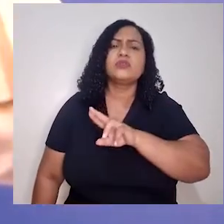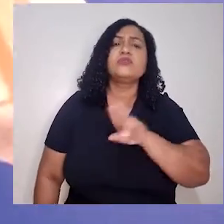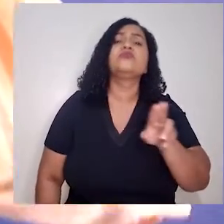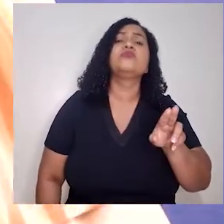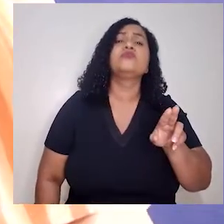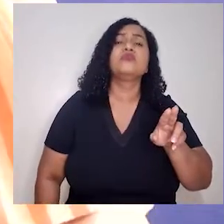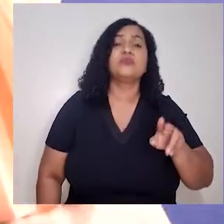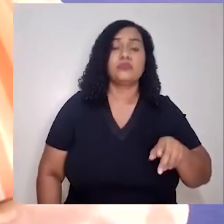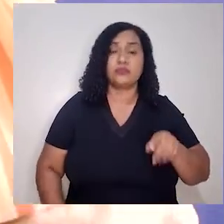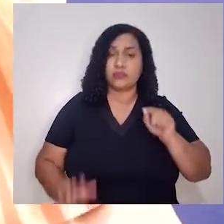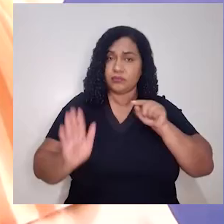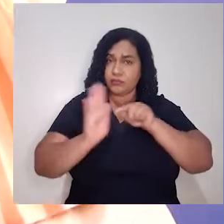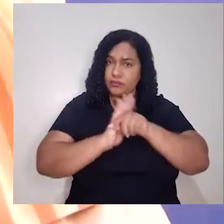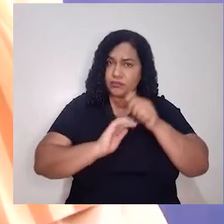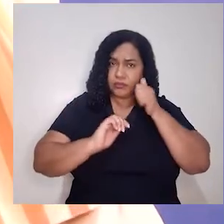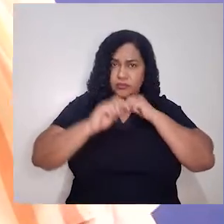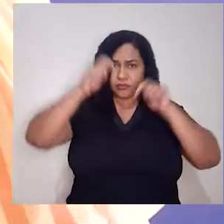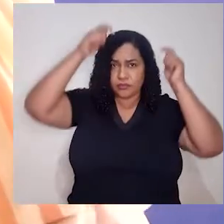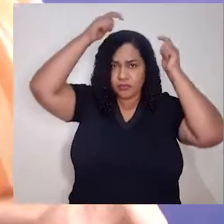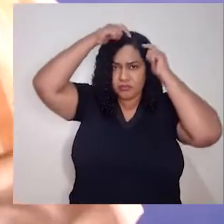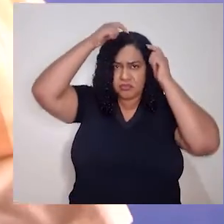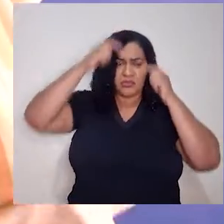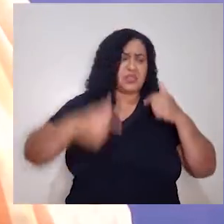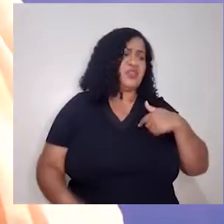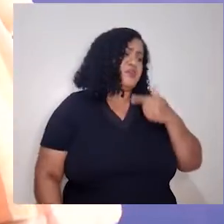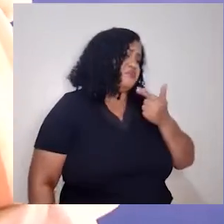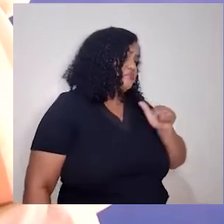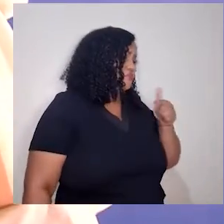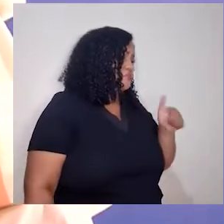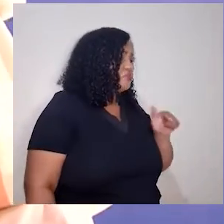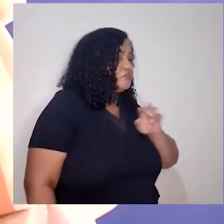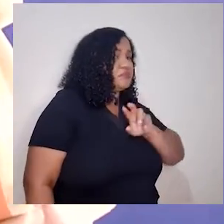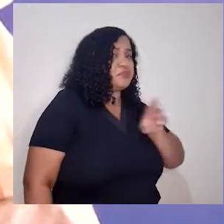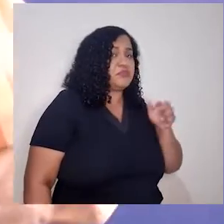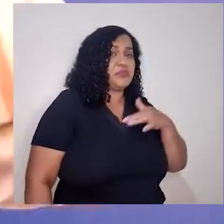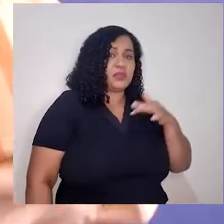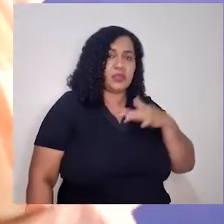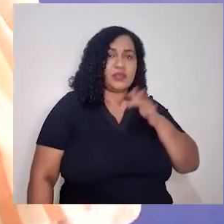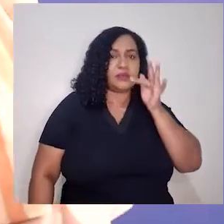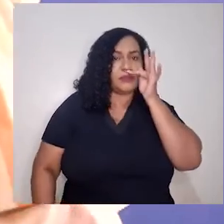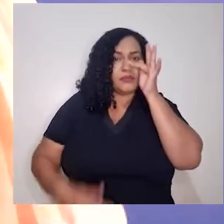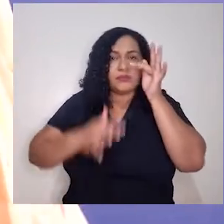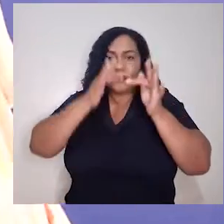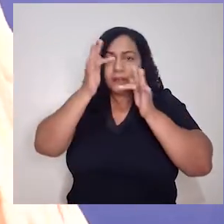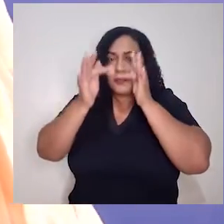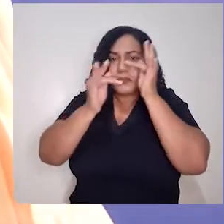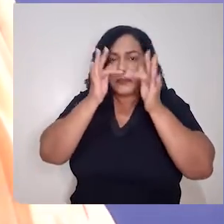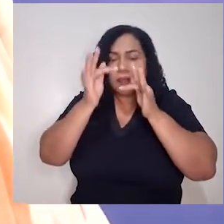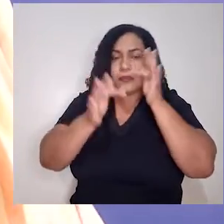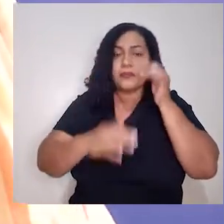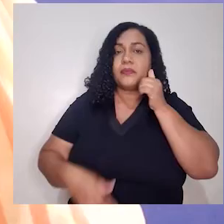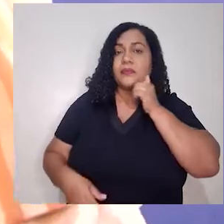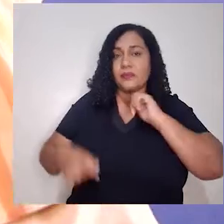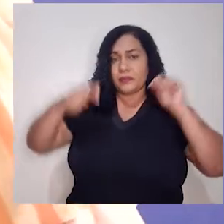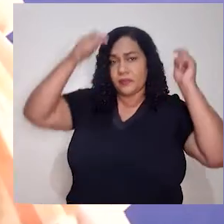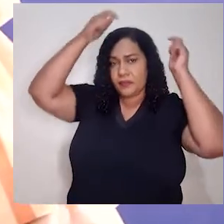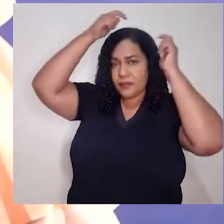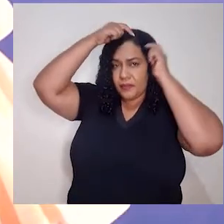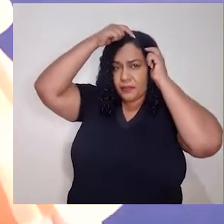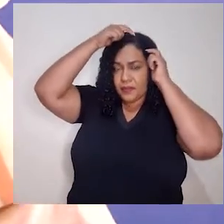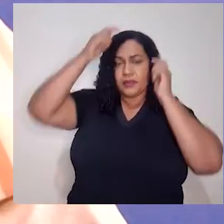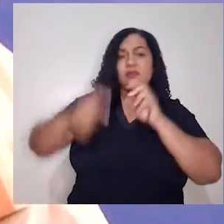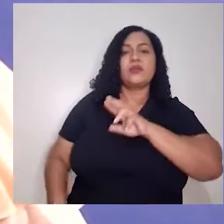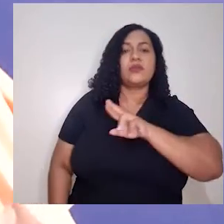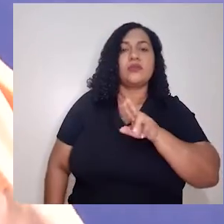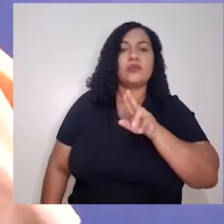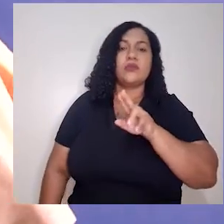chama? Perguntou a princesinha. Eu não tenho nome, mas eu sou uma flor. A